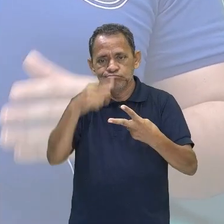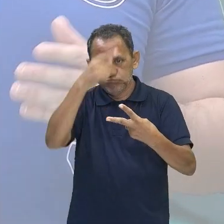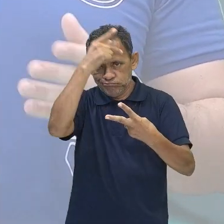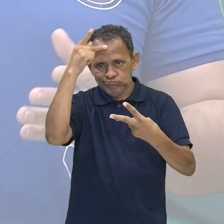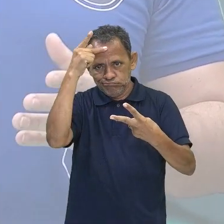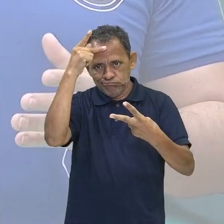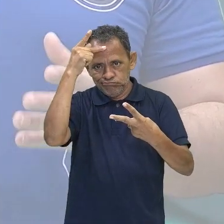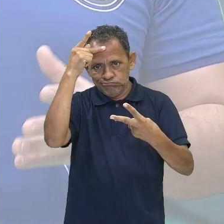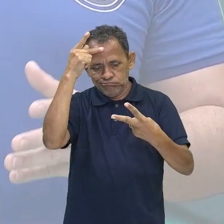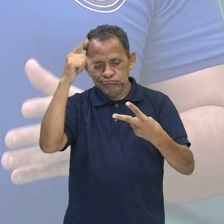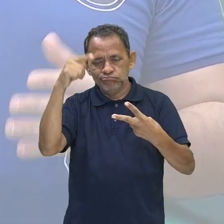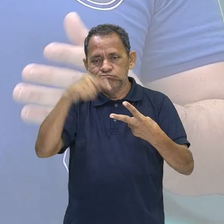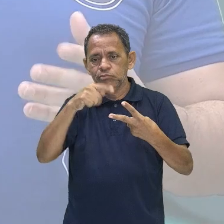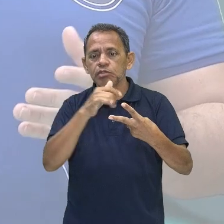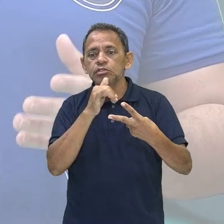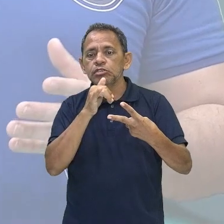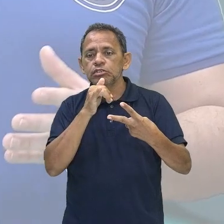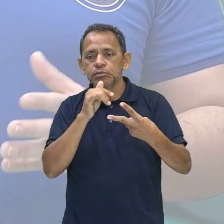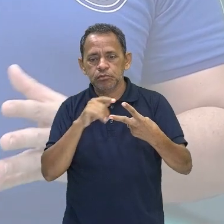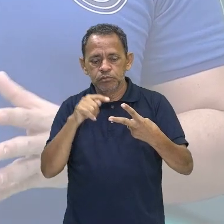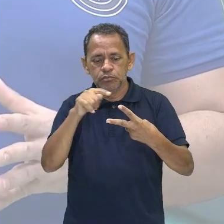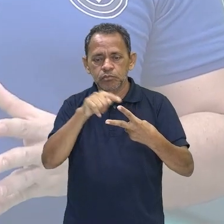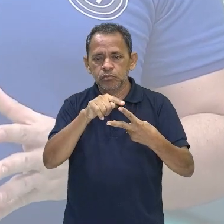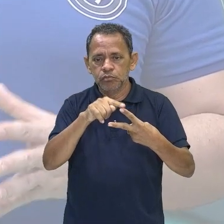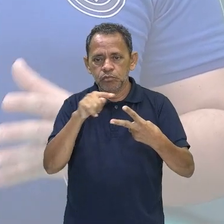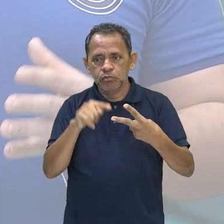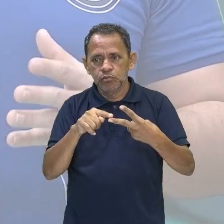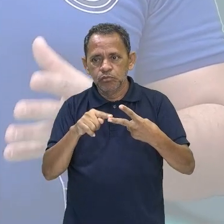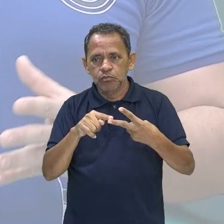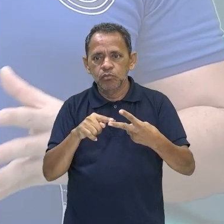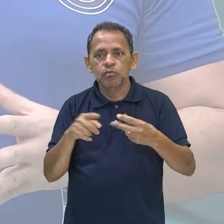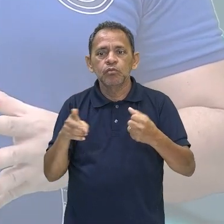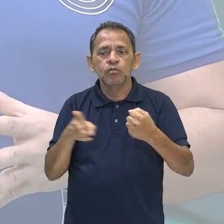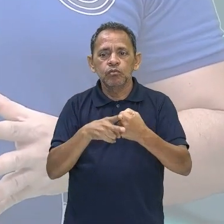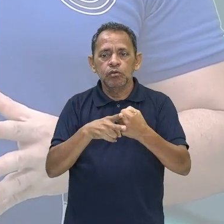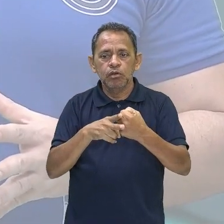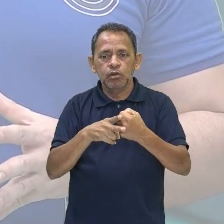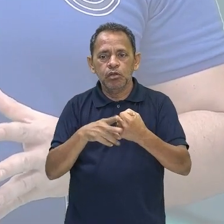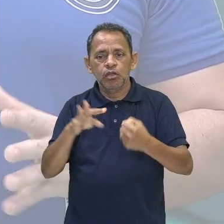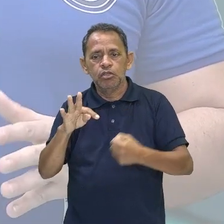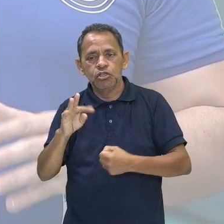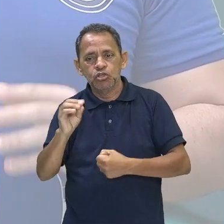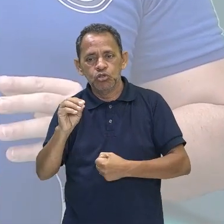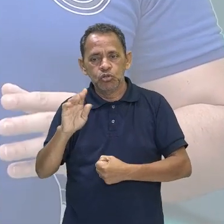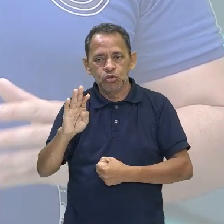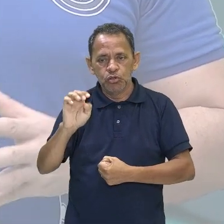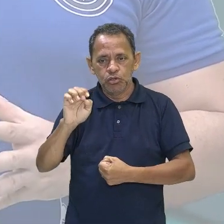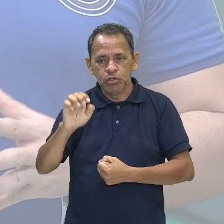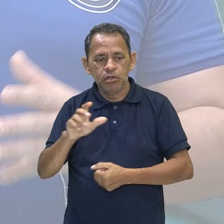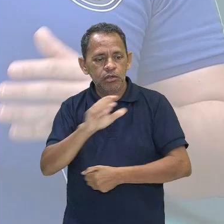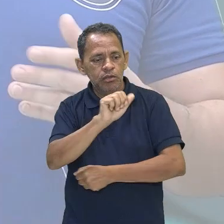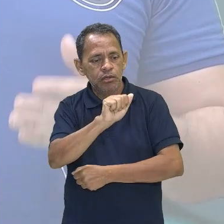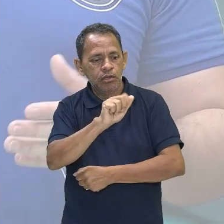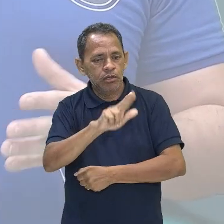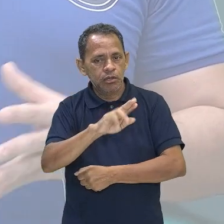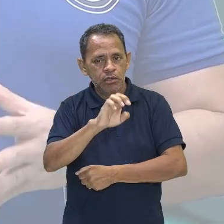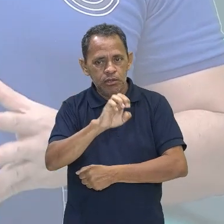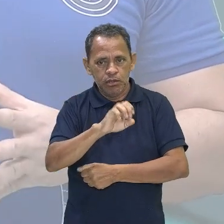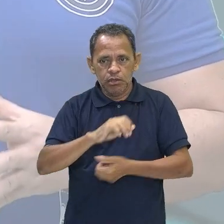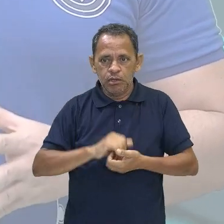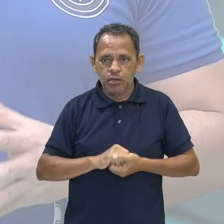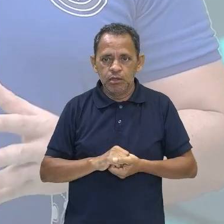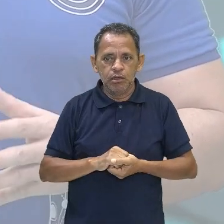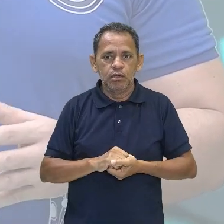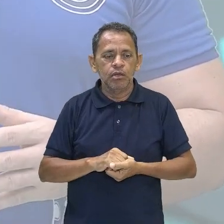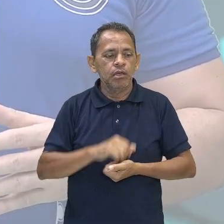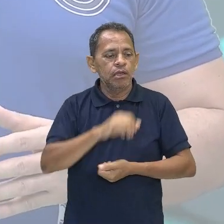pessoas. Neste caso aí, nós temos que utilizar o verbo to be are, ok? O verbo to be are. Então, are Potira